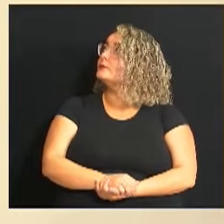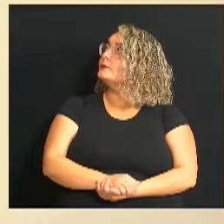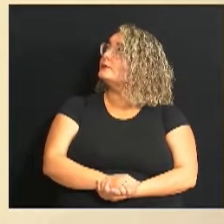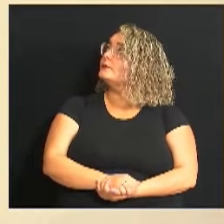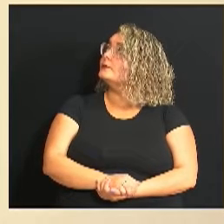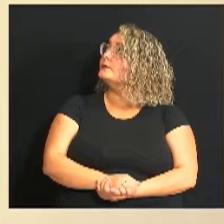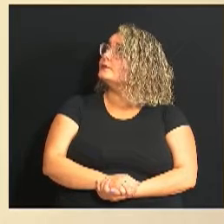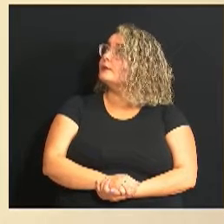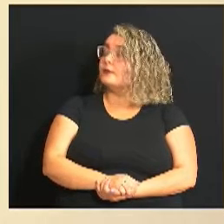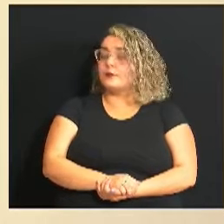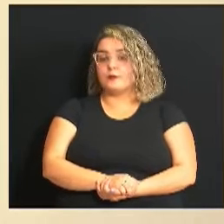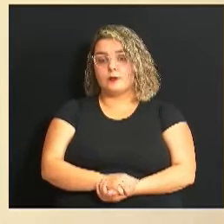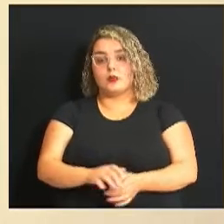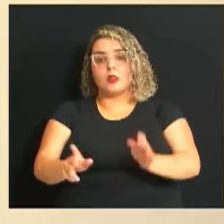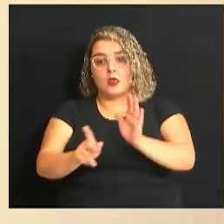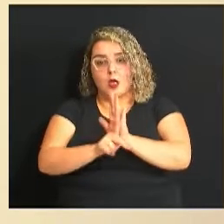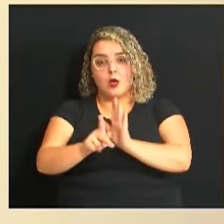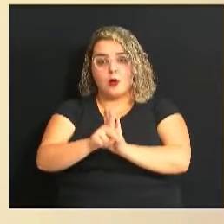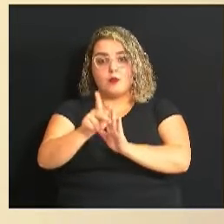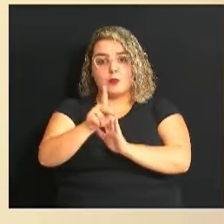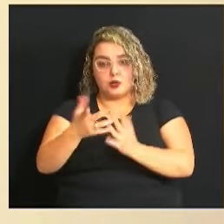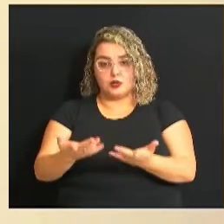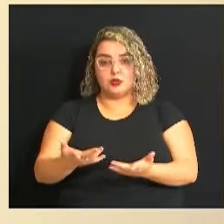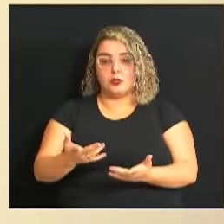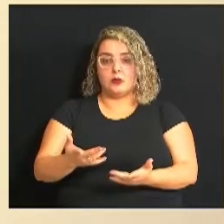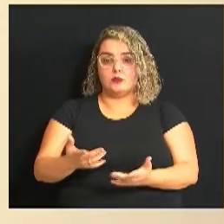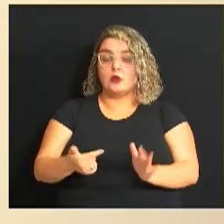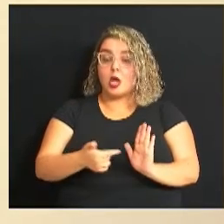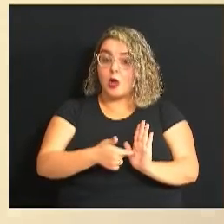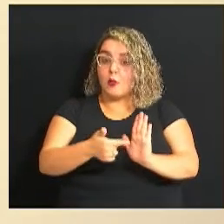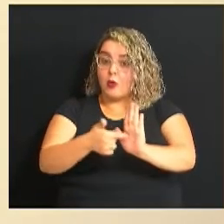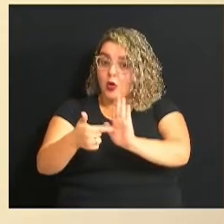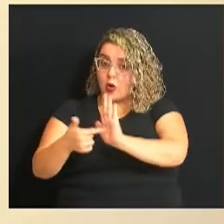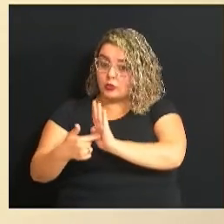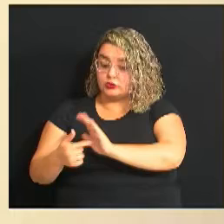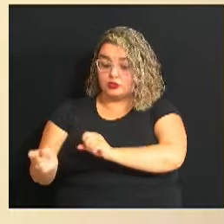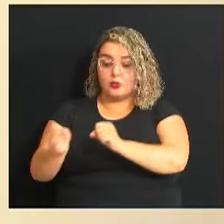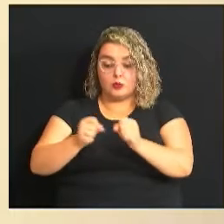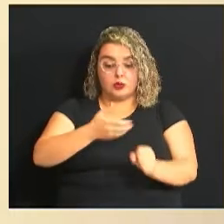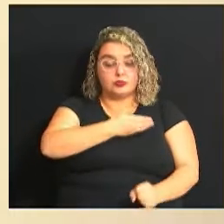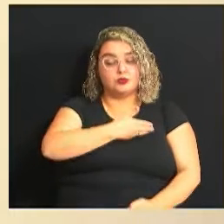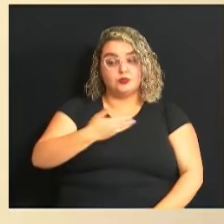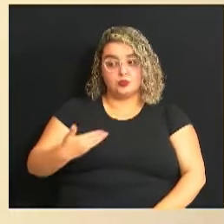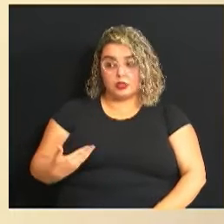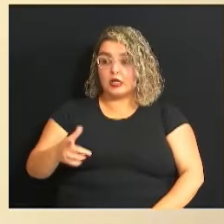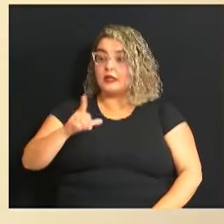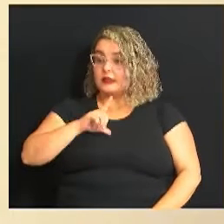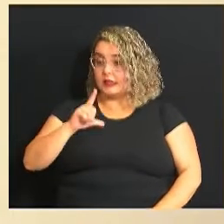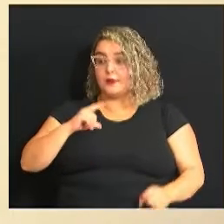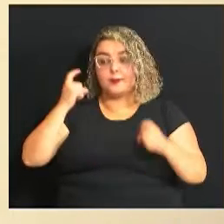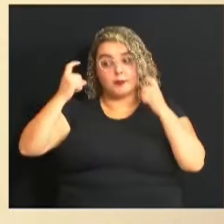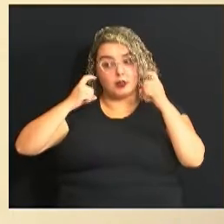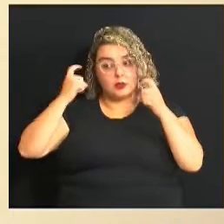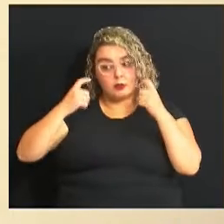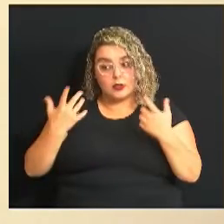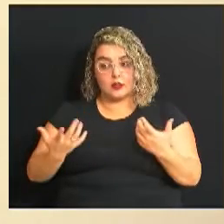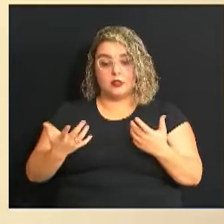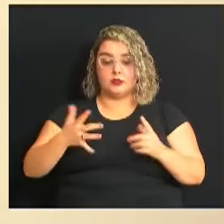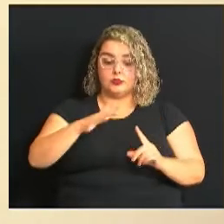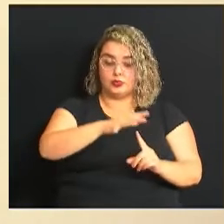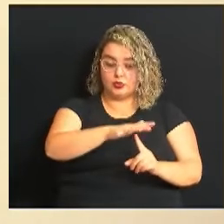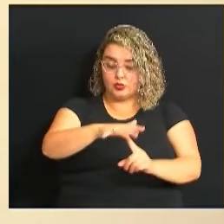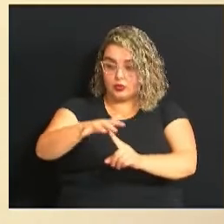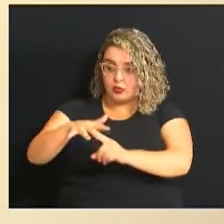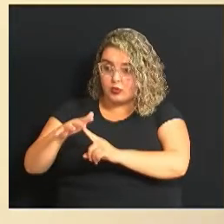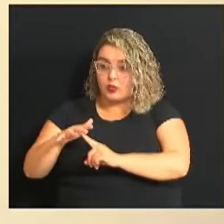É um projeto que ele sinaliza, né, ao poder público para que tenhamos uma preocupação com o meio ambiente, para que